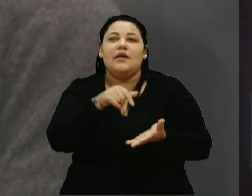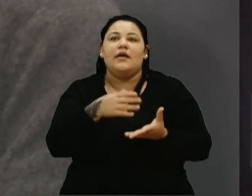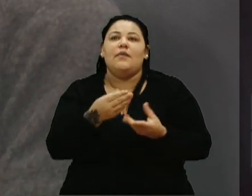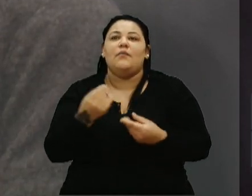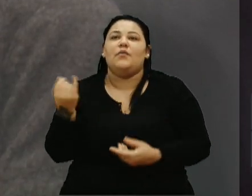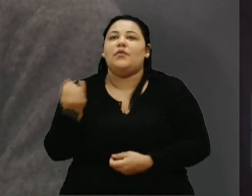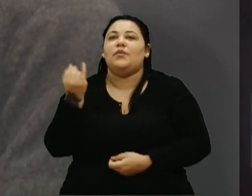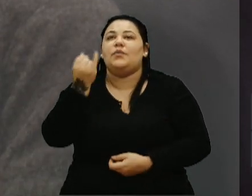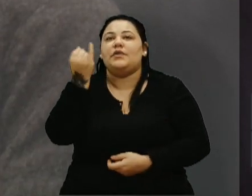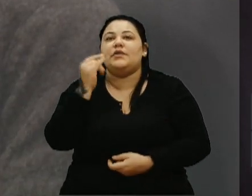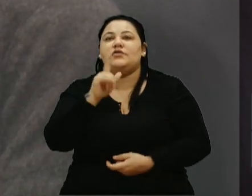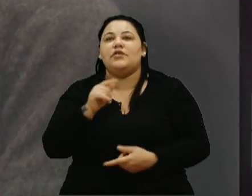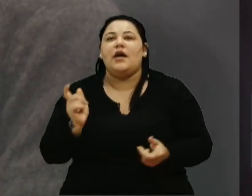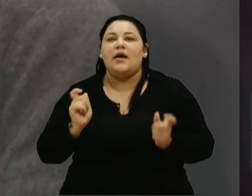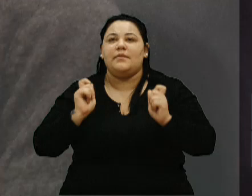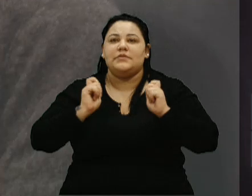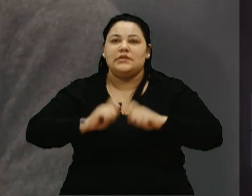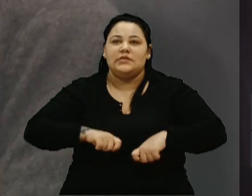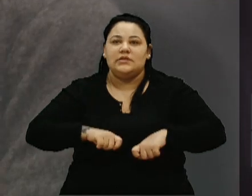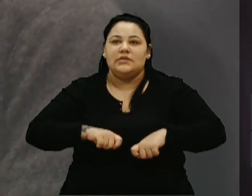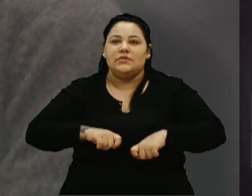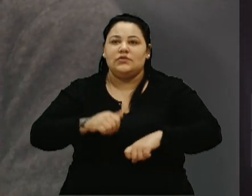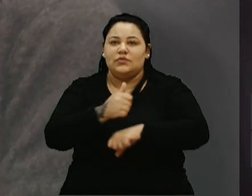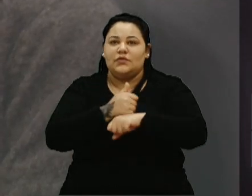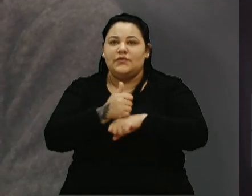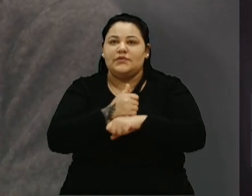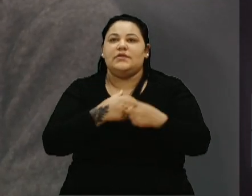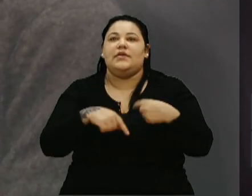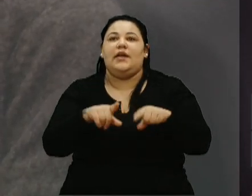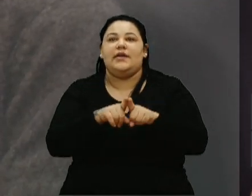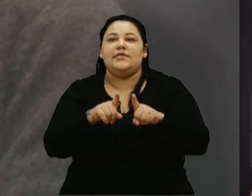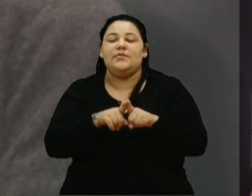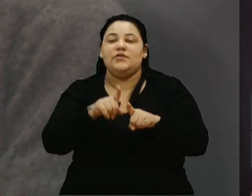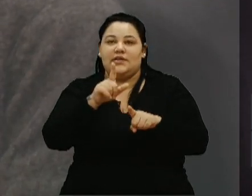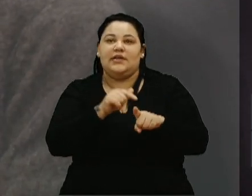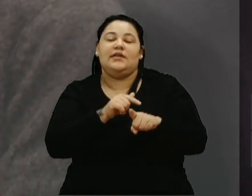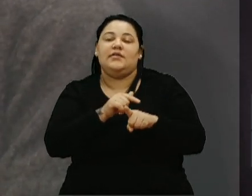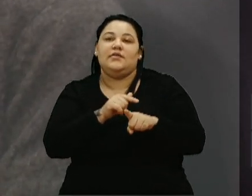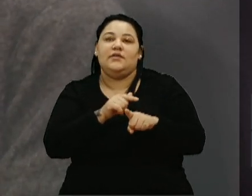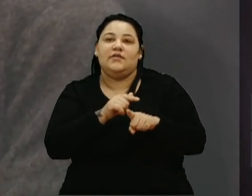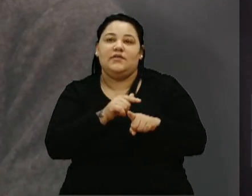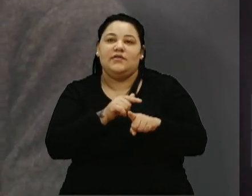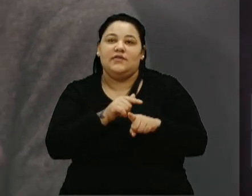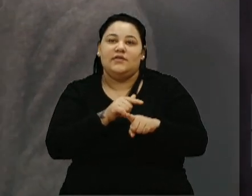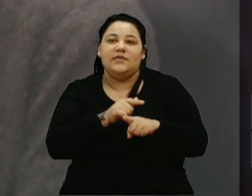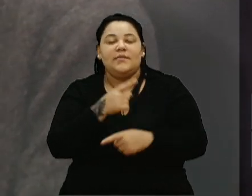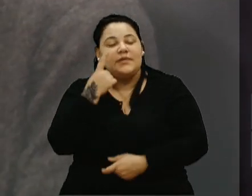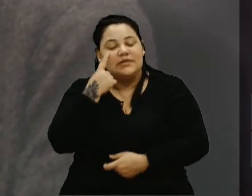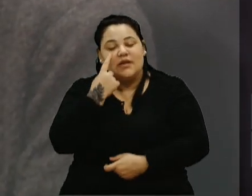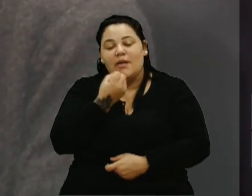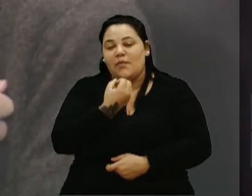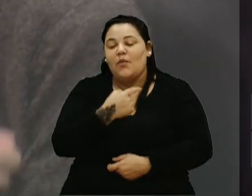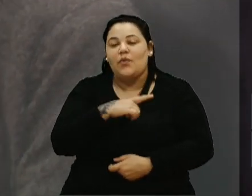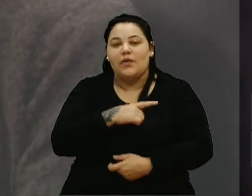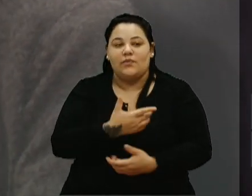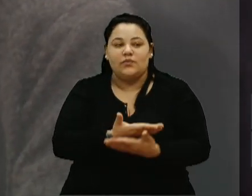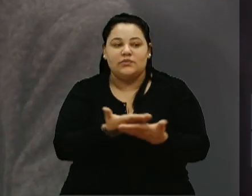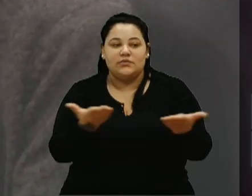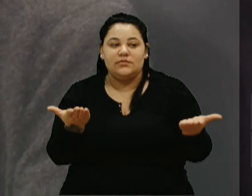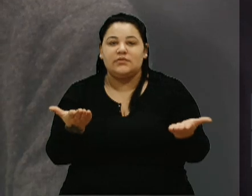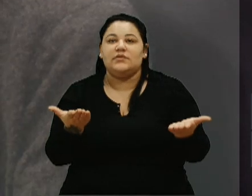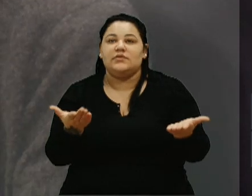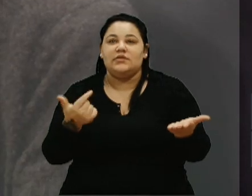essa capacitação dos profissionais também, pensando nisso. E é bom ter um espaço na qual eu